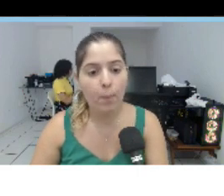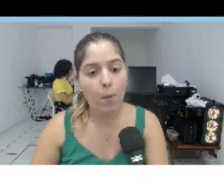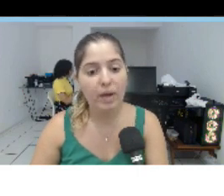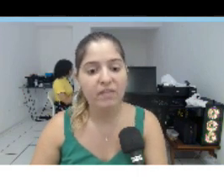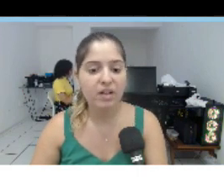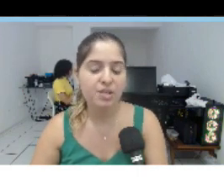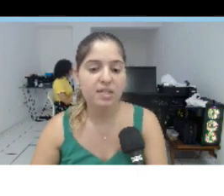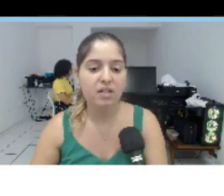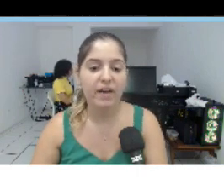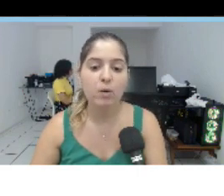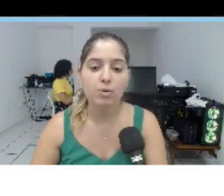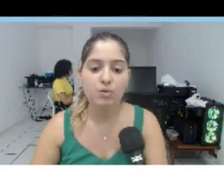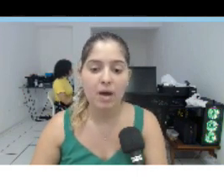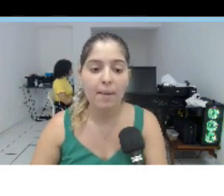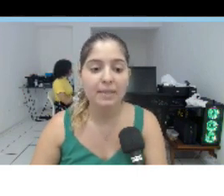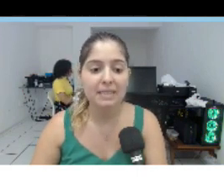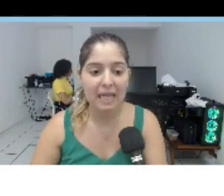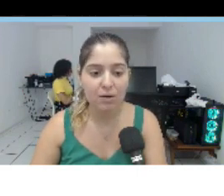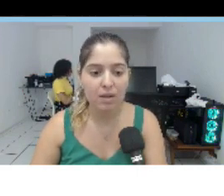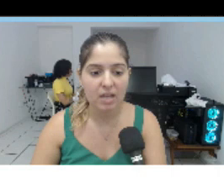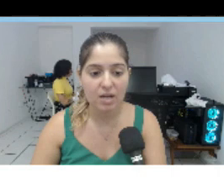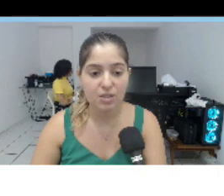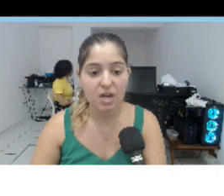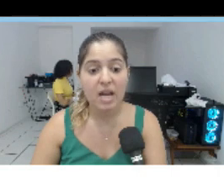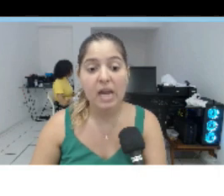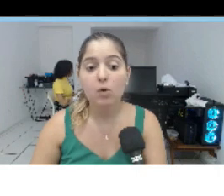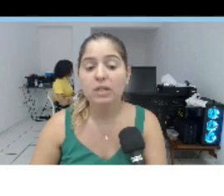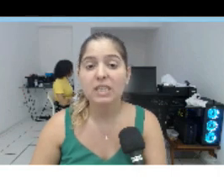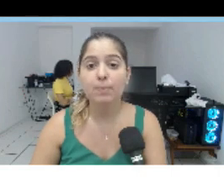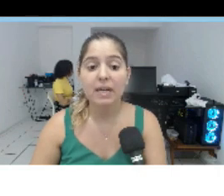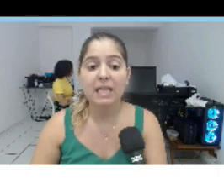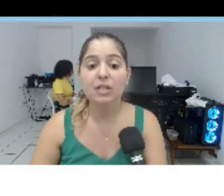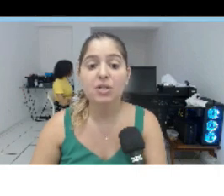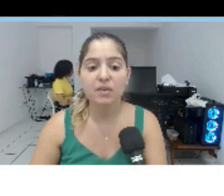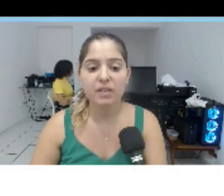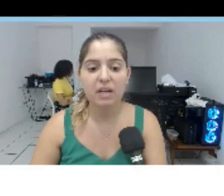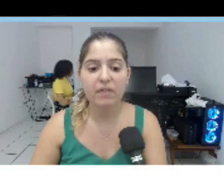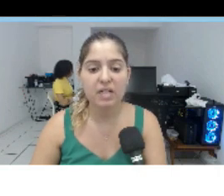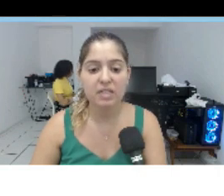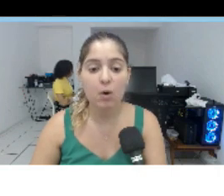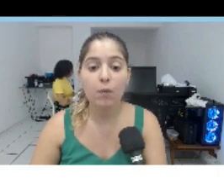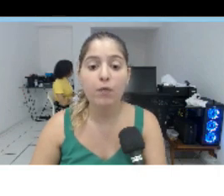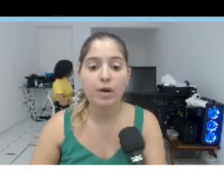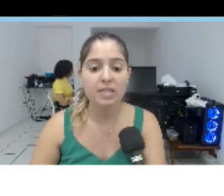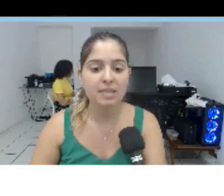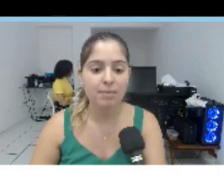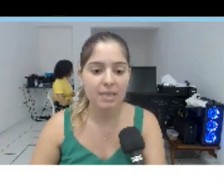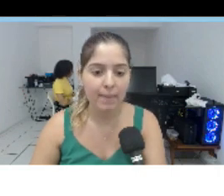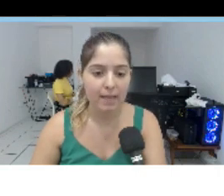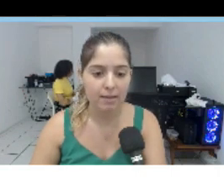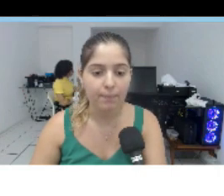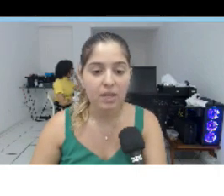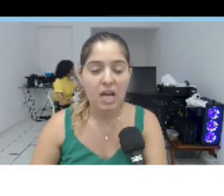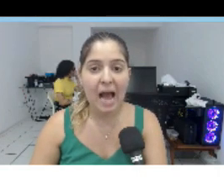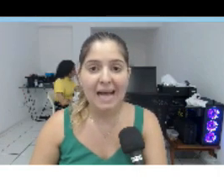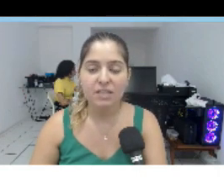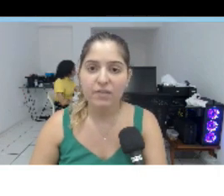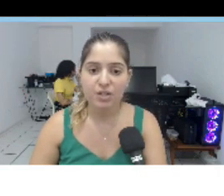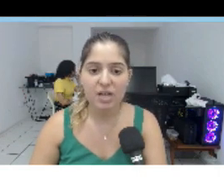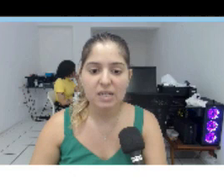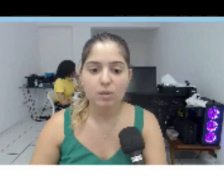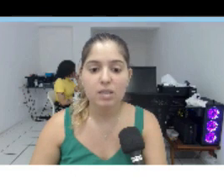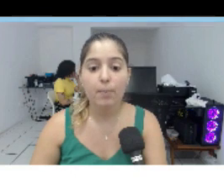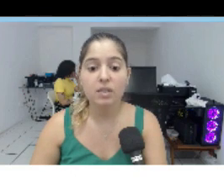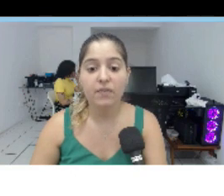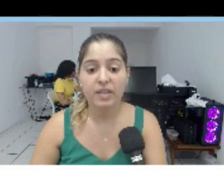ata, Copom enfatiza que vai continuar mantendo a taxa enquanto a expectativa da inflação for acima da meta.